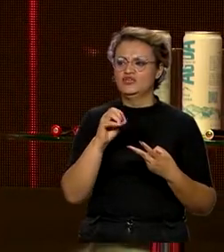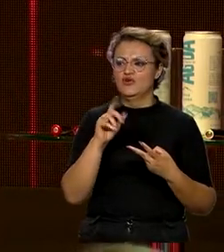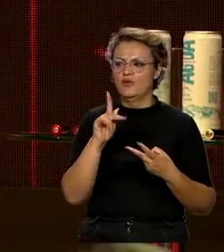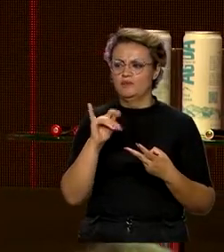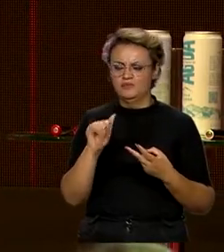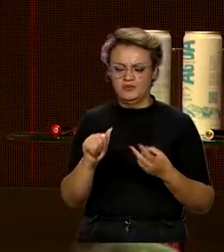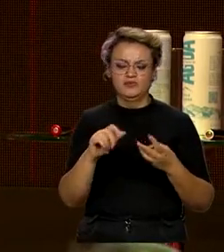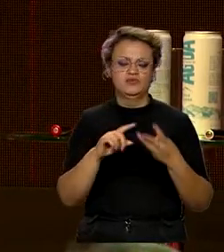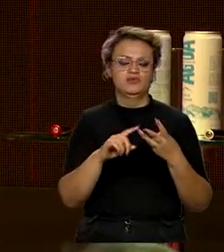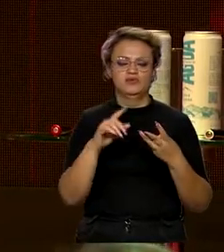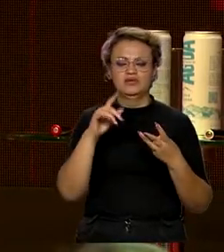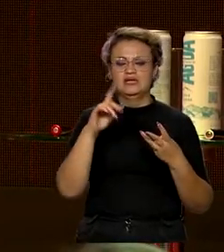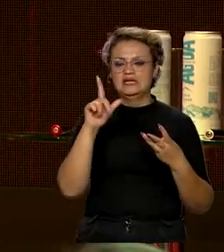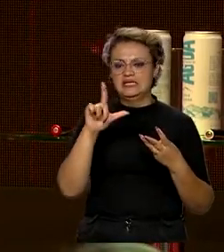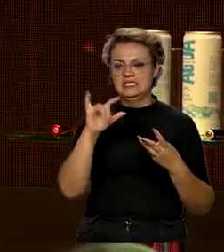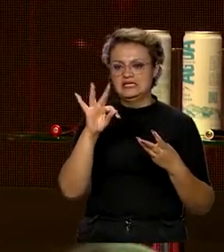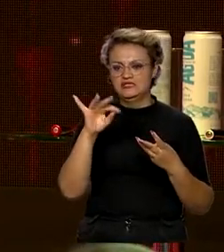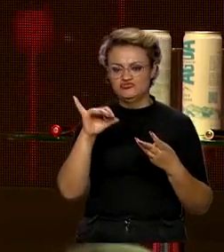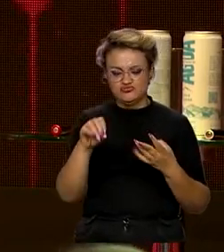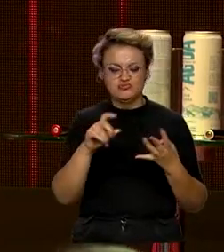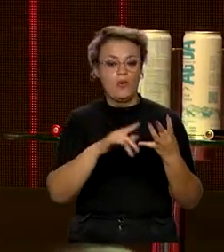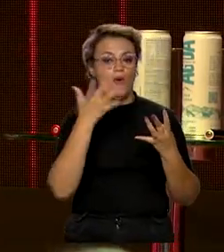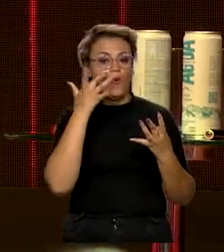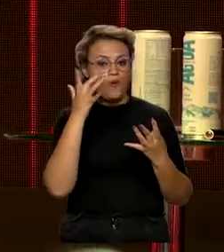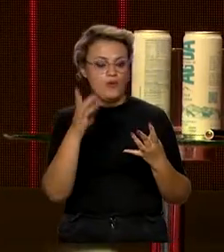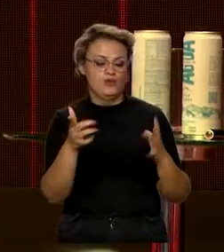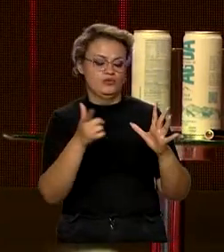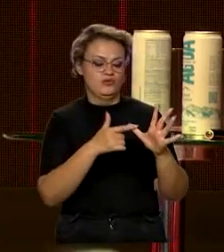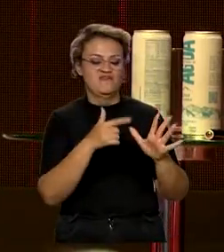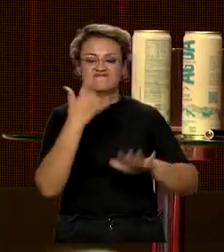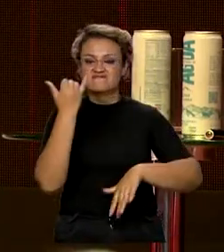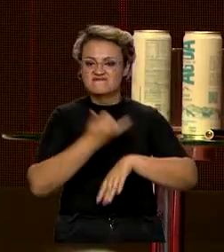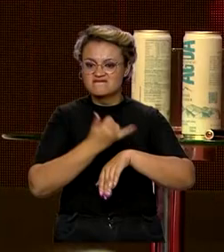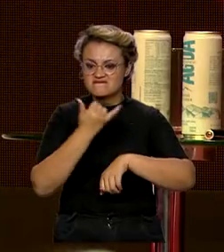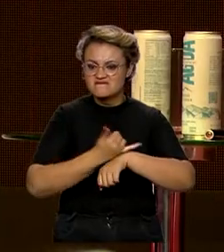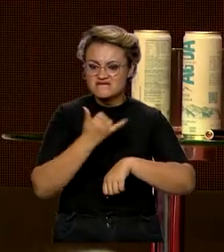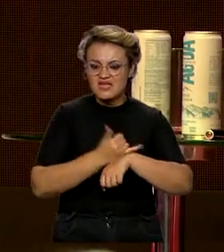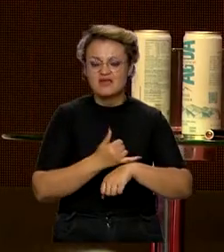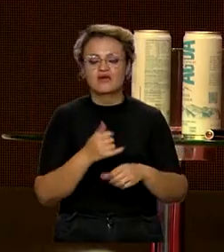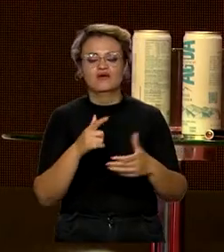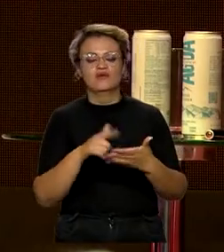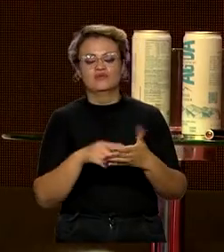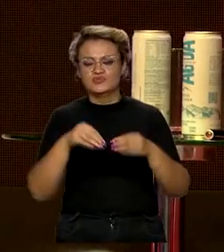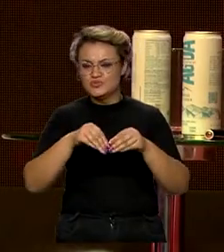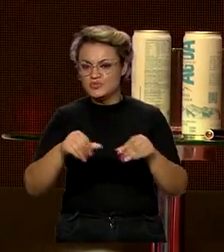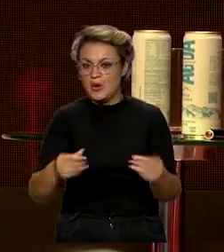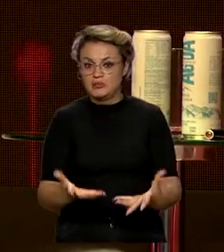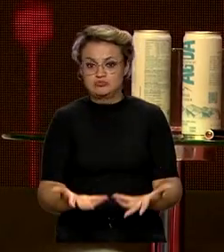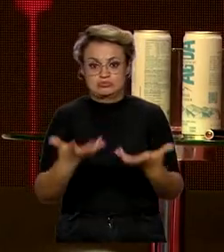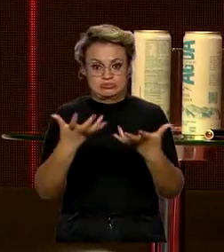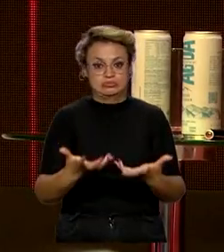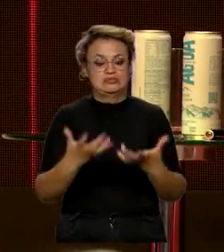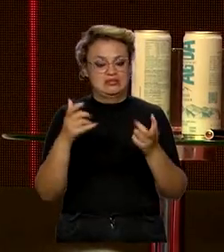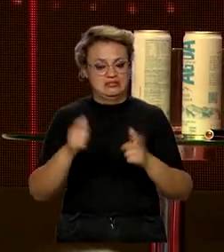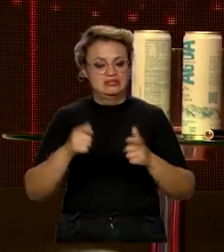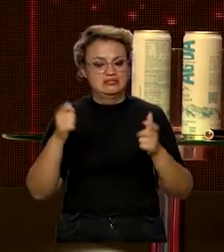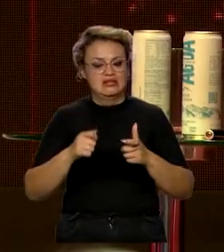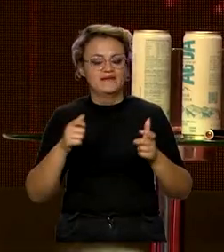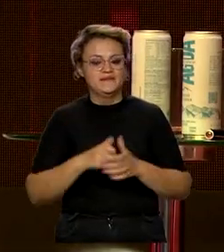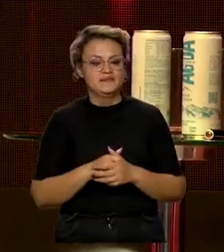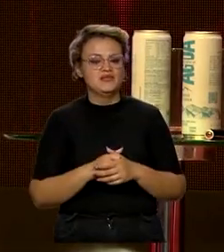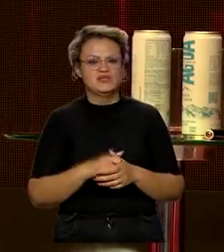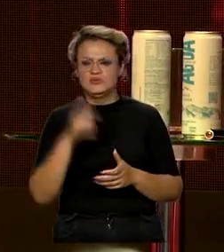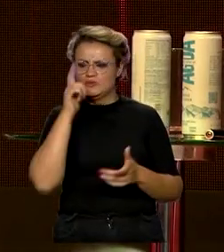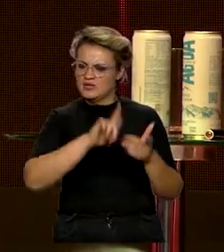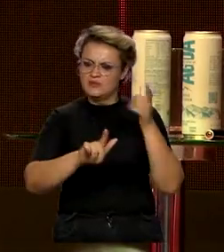lítio, ouro, minério de ferro, solo, né? Somos o campeão